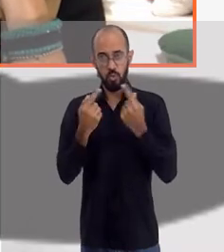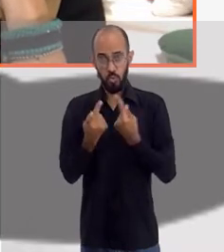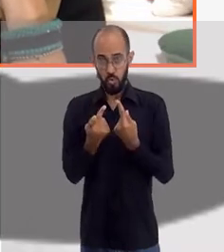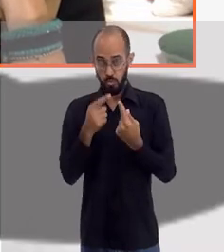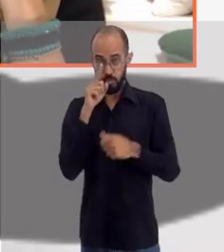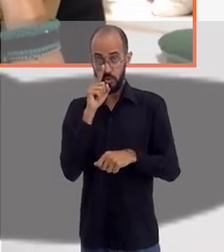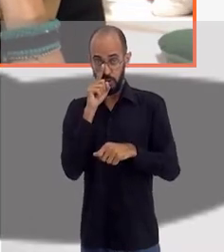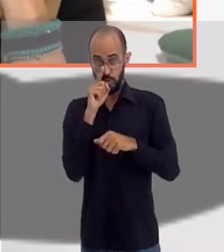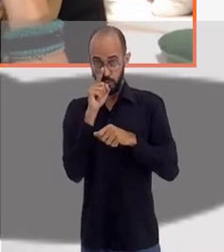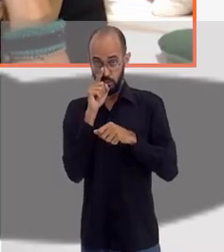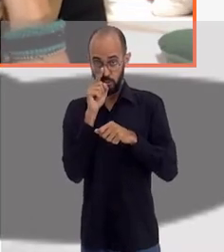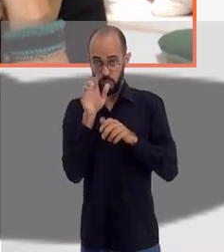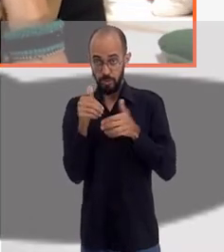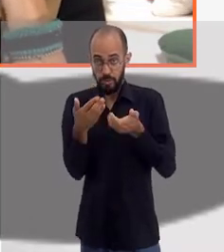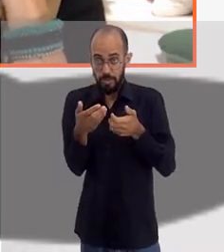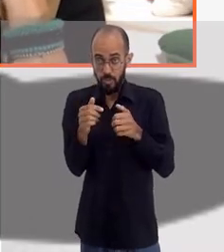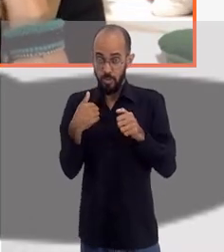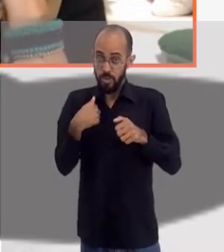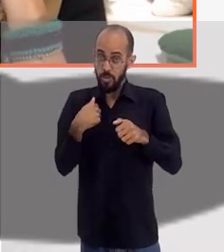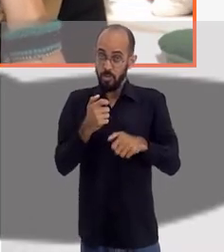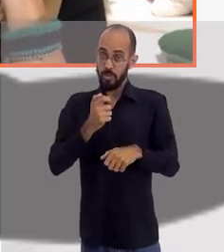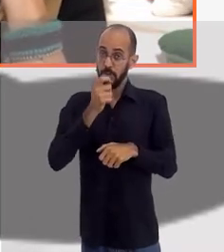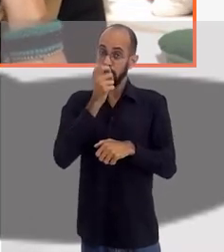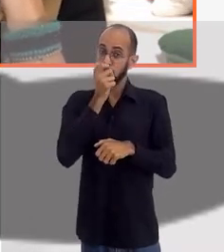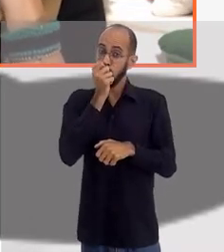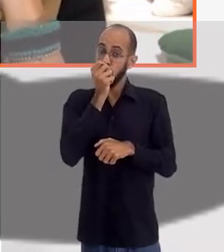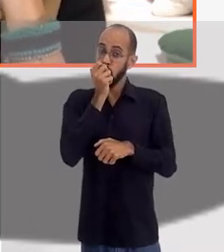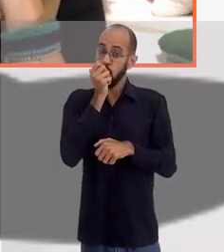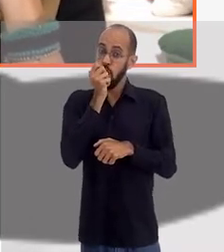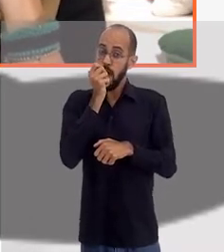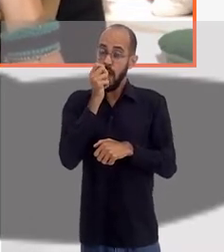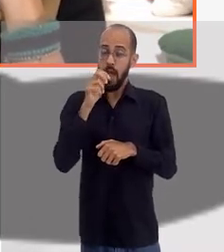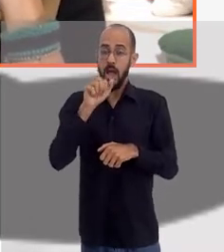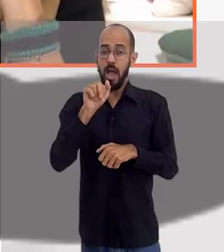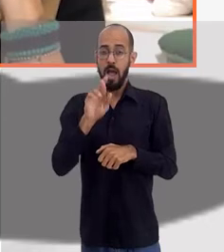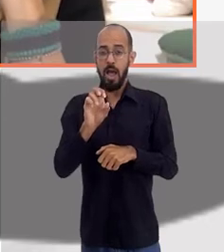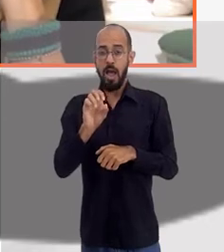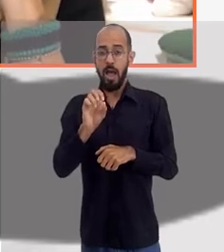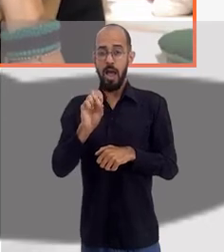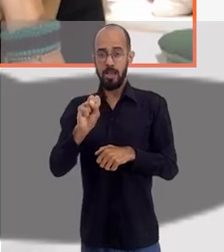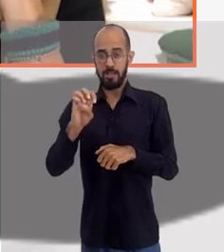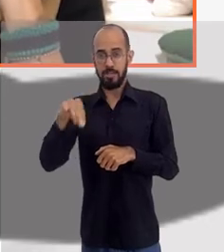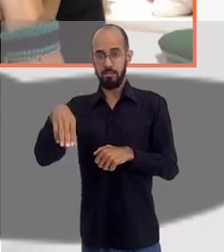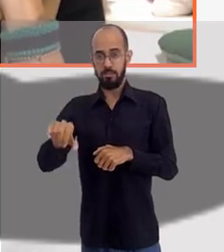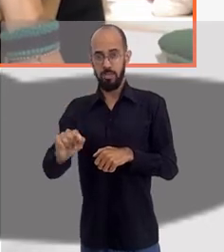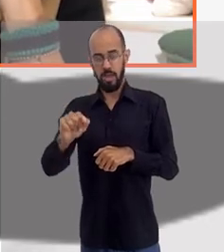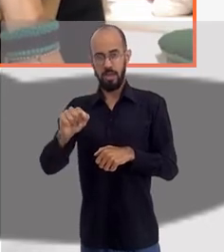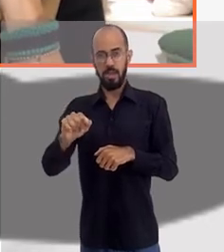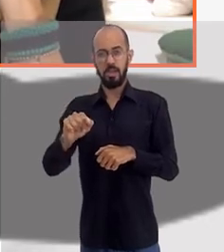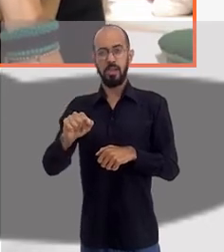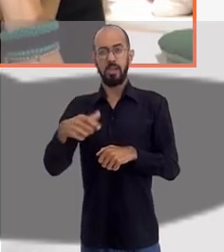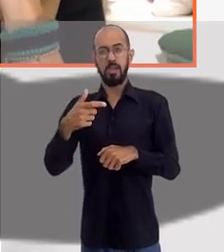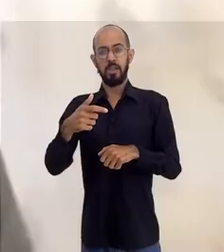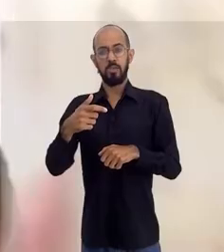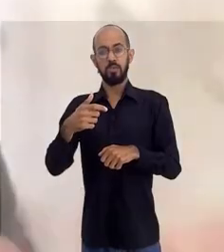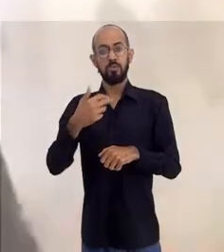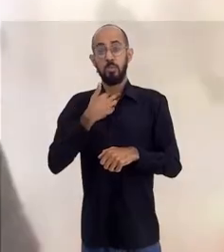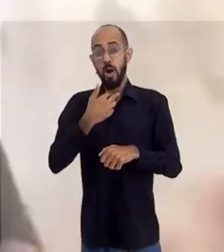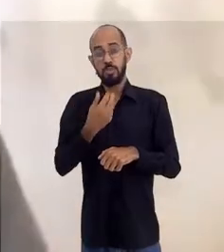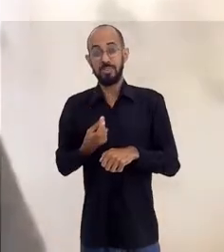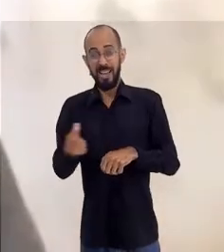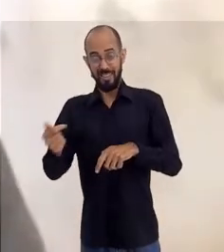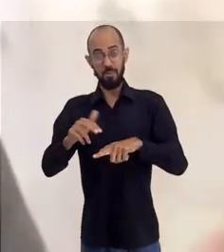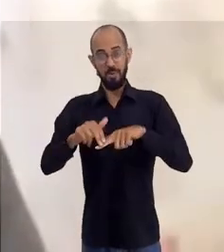de risco né dessa academia eu tenho asma e bronquite E como que eu poderia de casa no conforto do meu lar